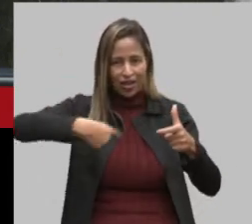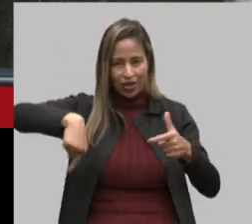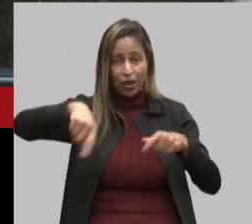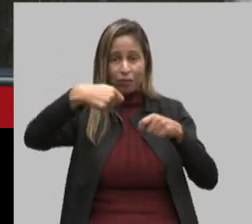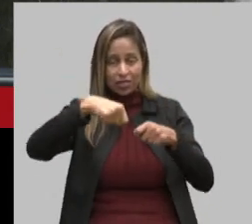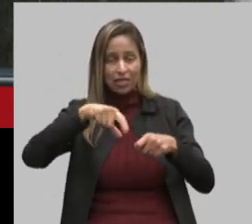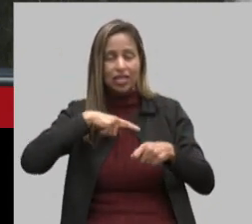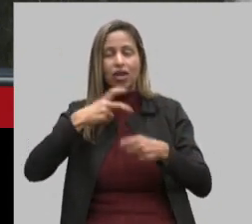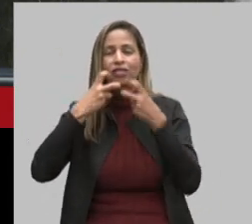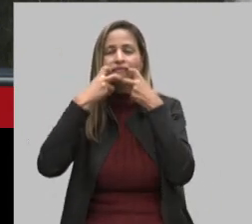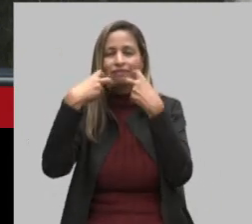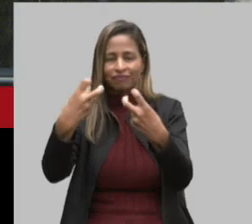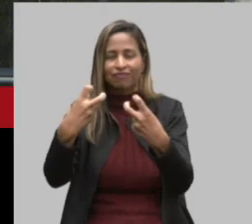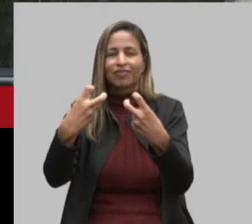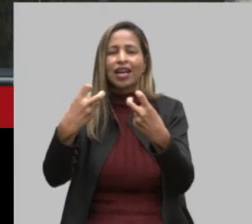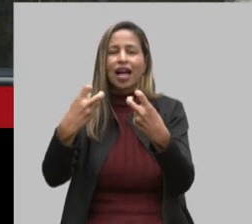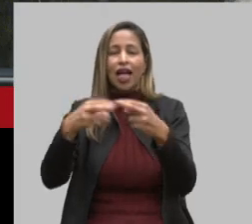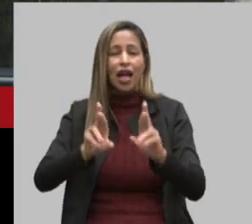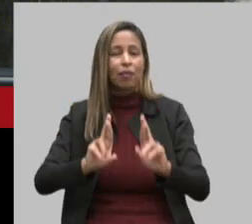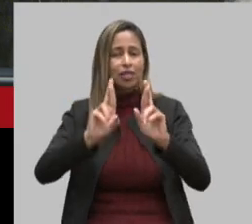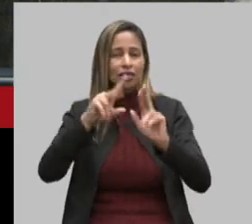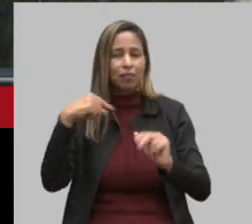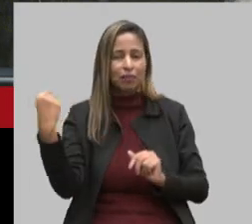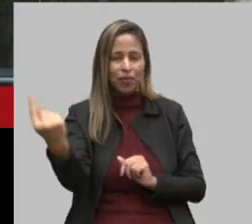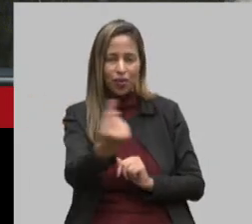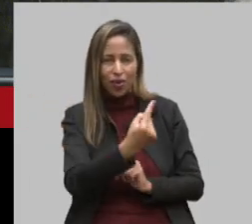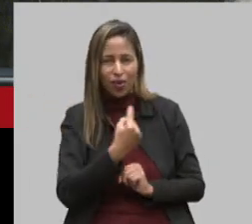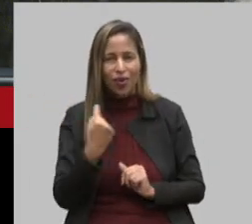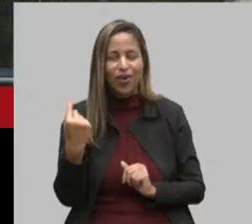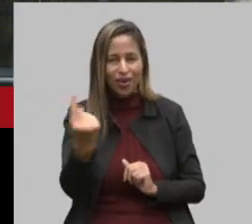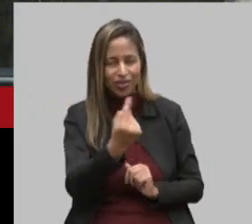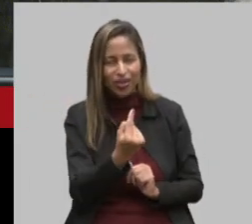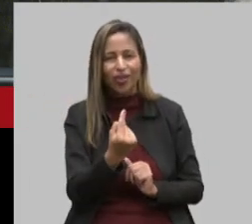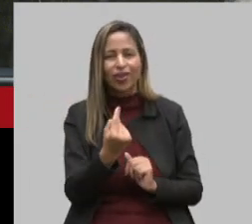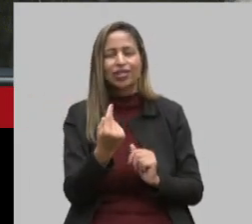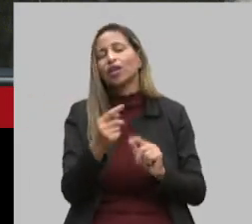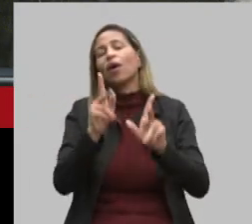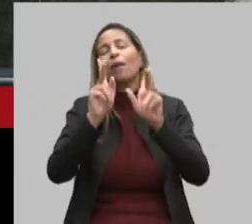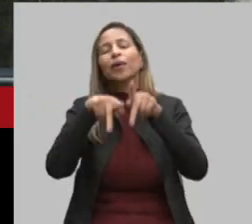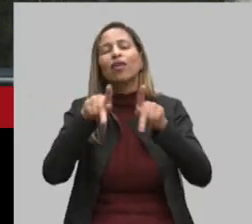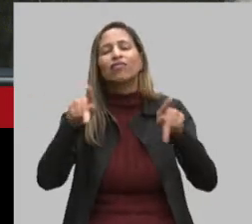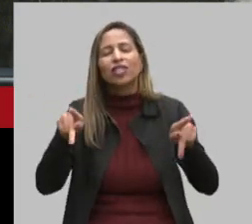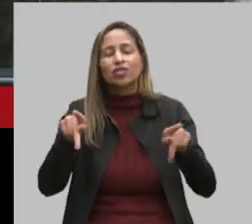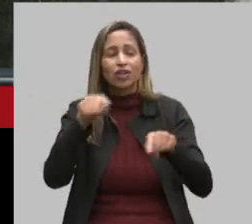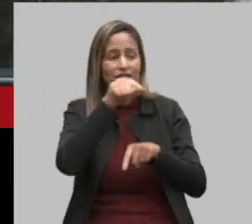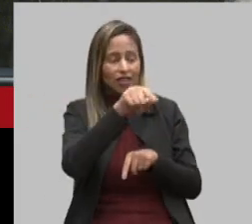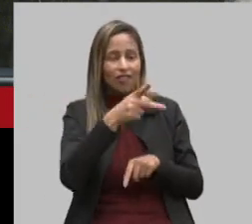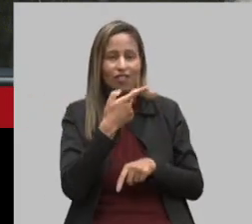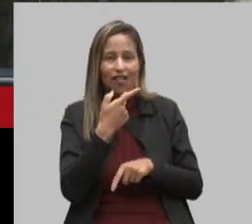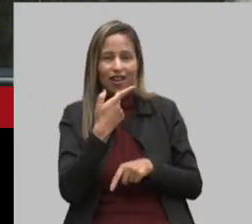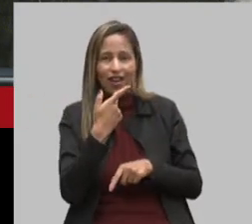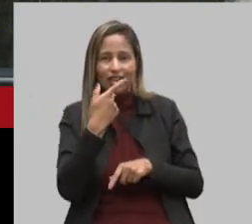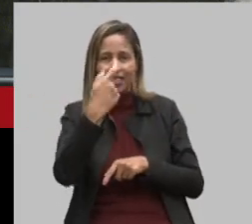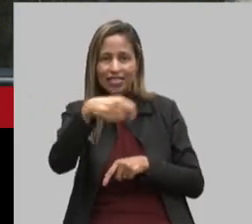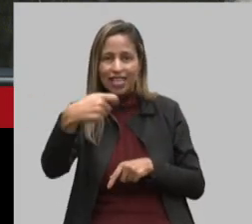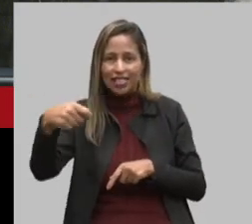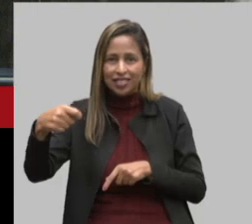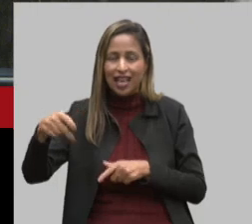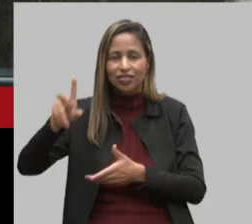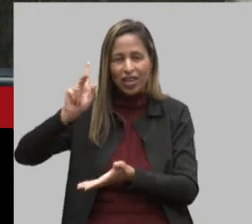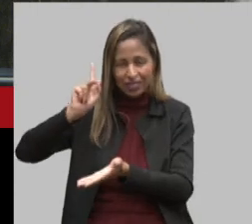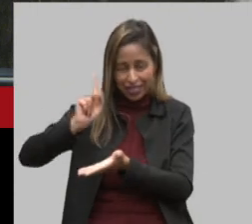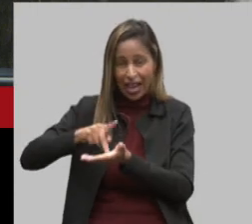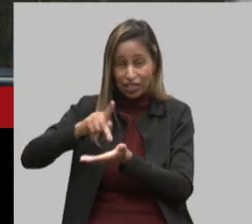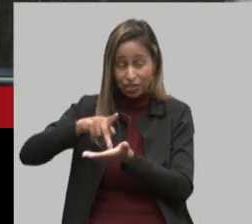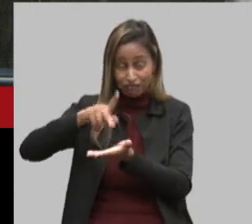nossa voz e precisa de ser representado por nós nós falamos aqui dos professores nós falamos aqui de muitas necessidades de fato elas são todas